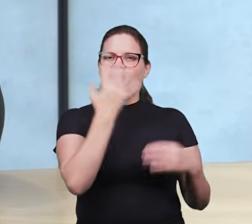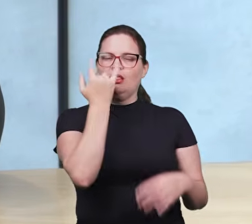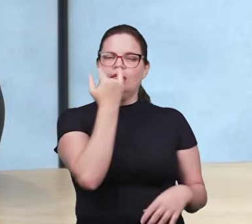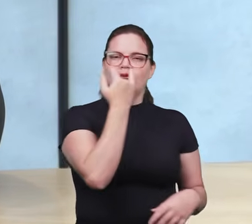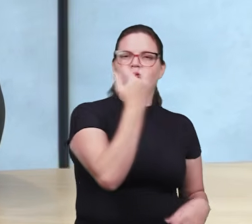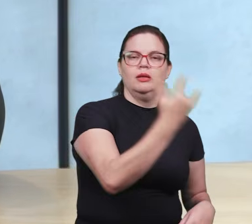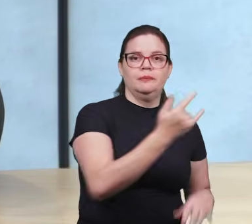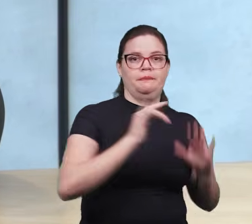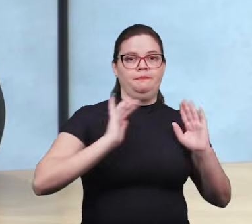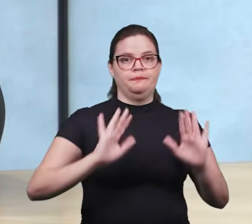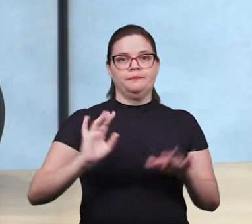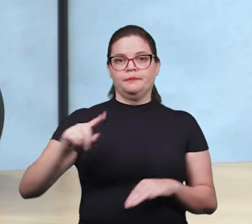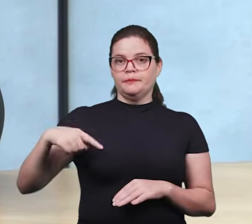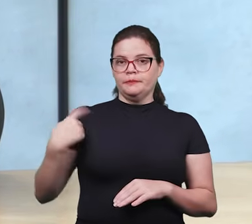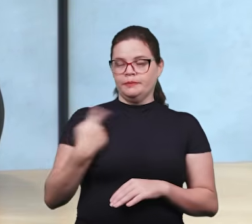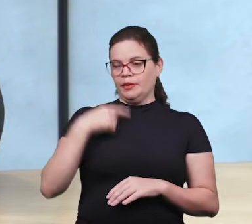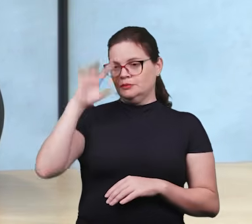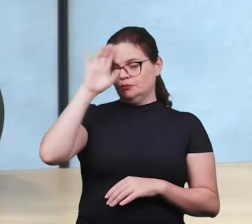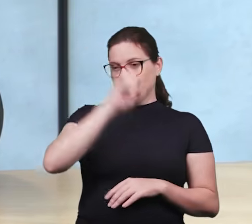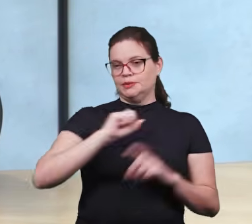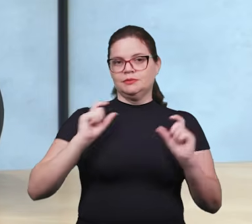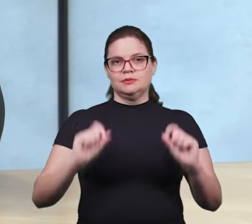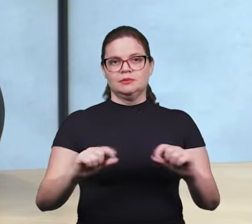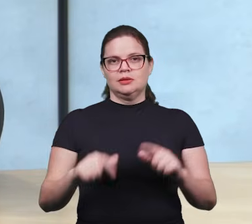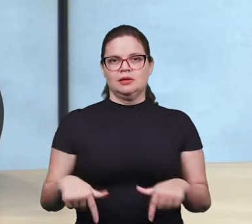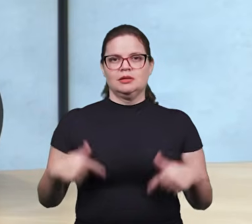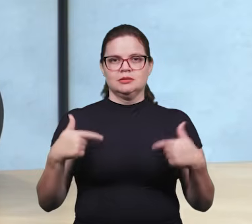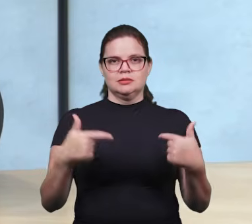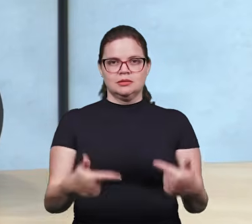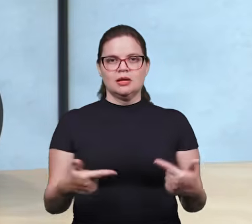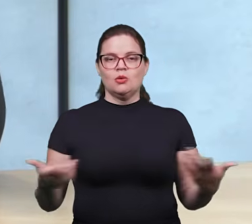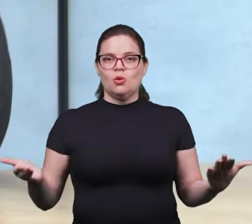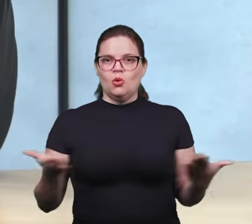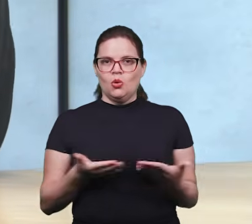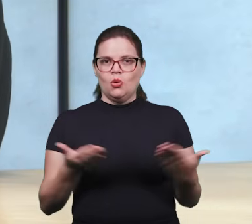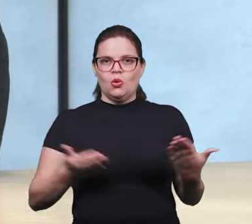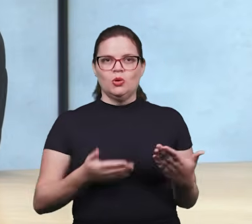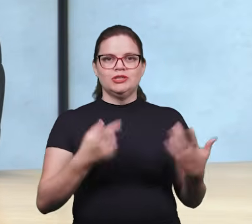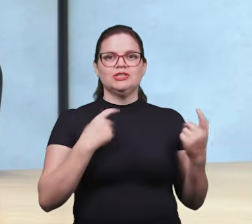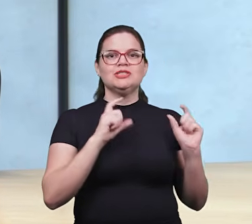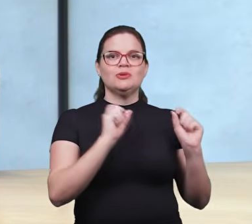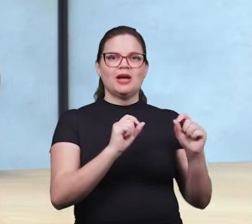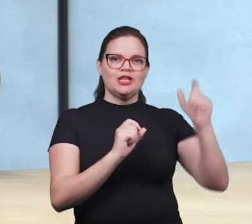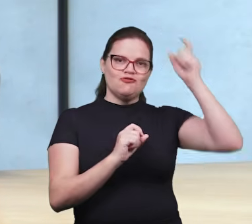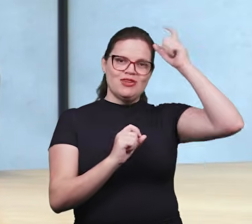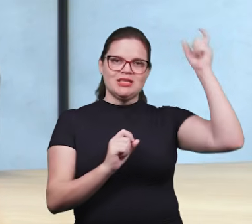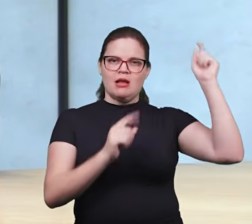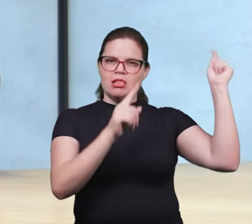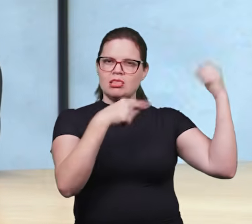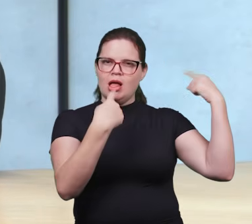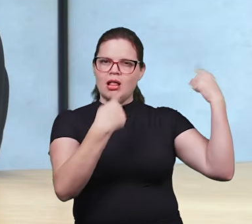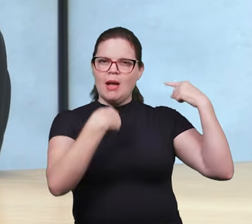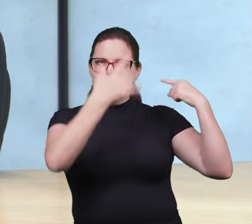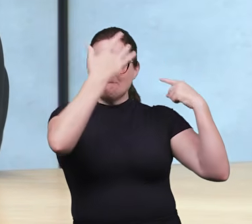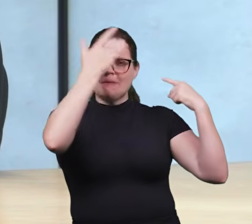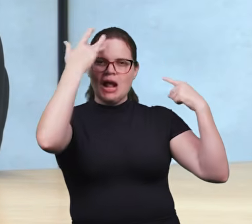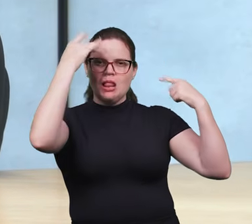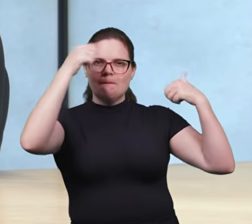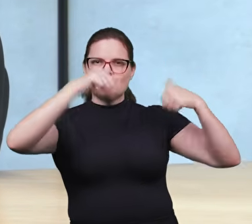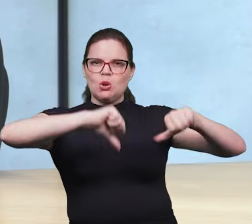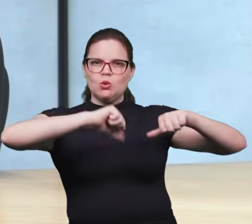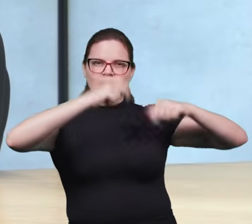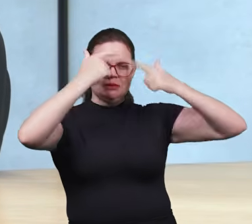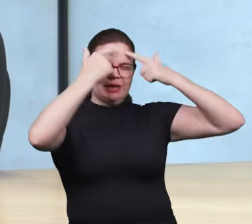última hora, a grande operação do mundo contra a igreja é na mente, né? É para